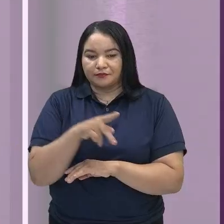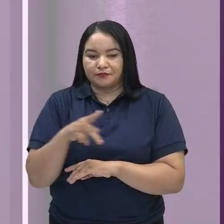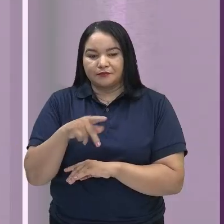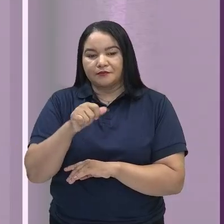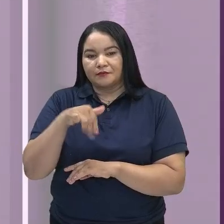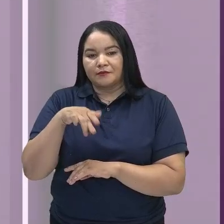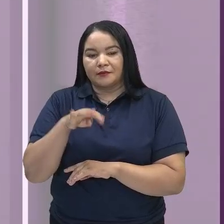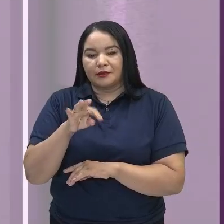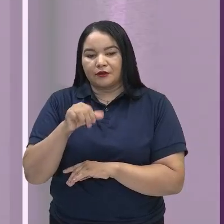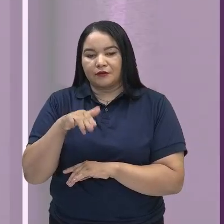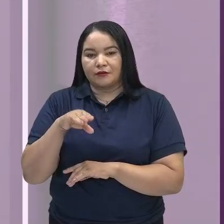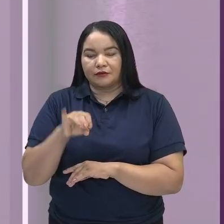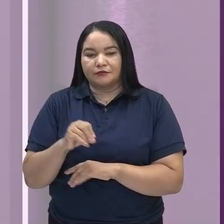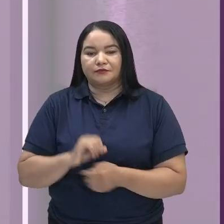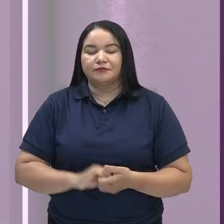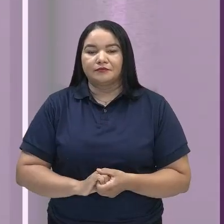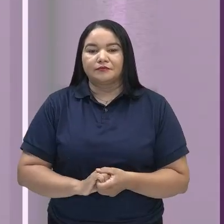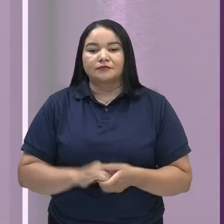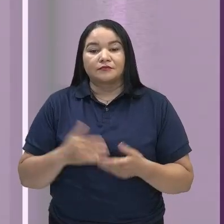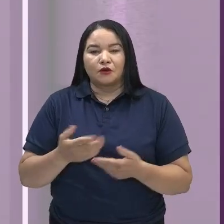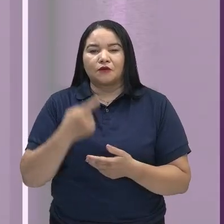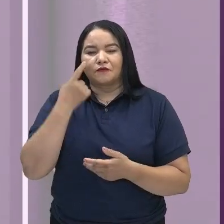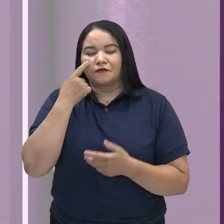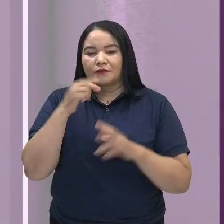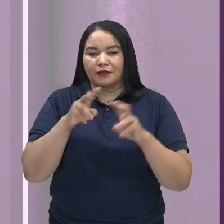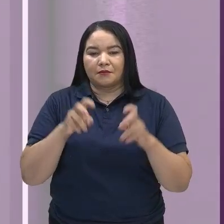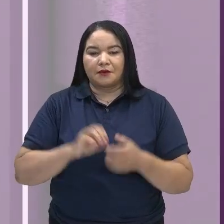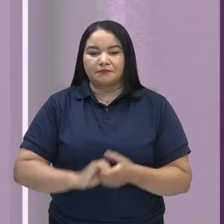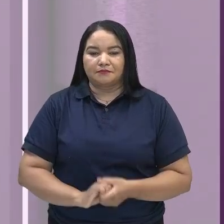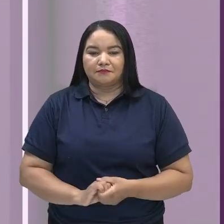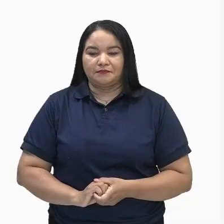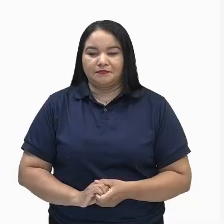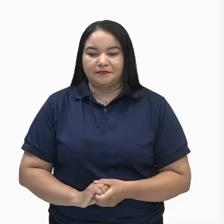Antônio Paulo. Bom, mas vamos ver o que temos para a nossa aula?